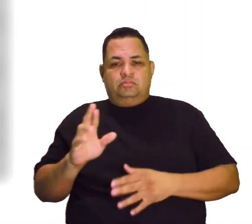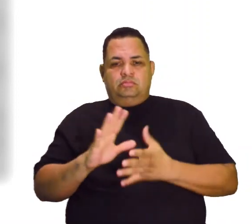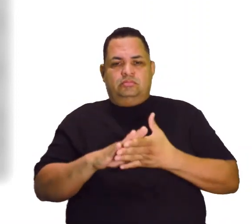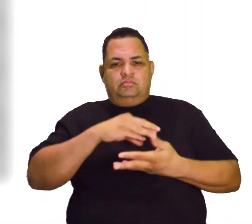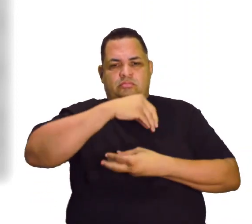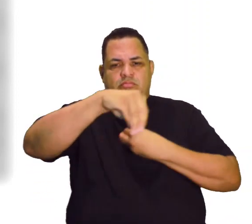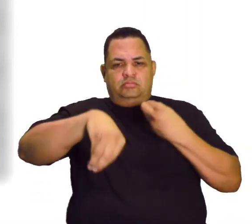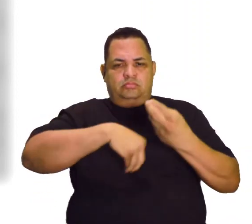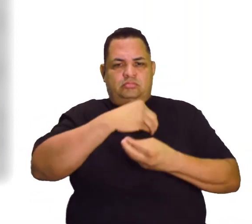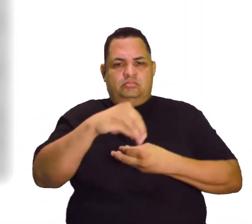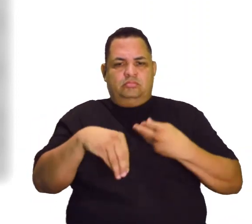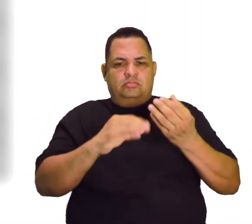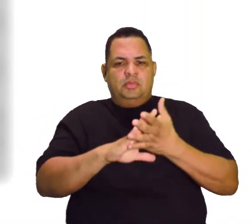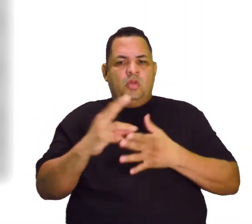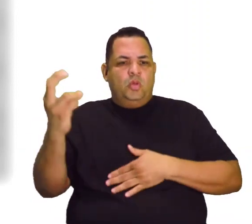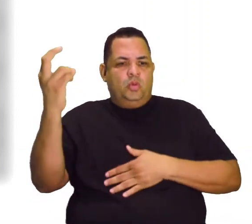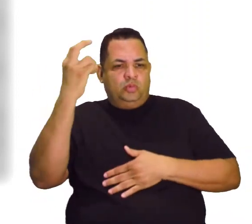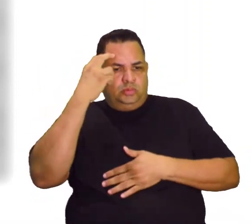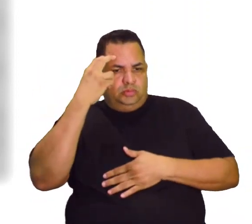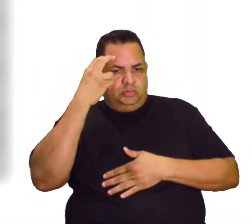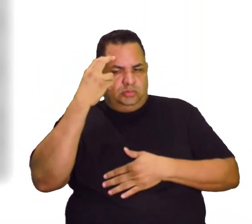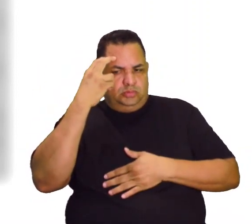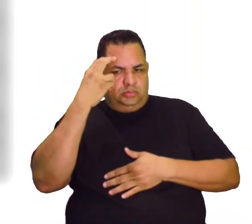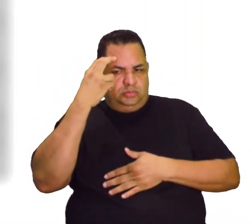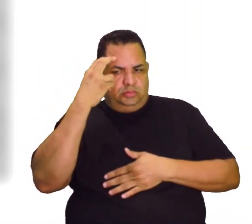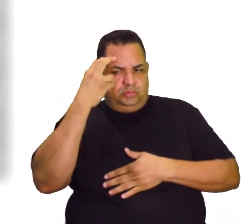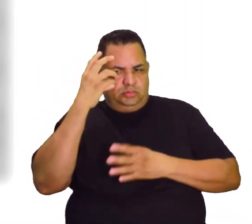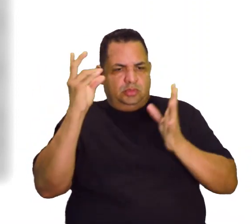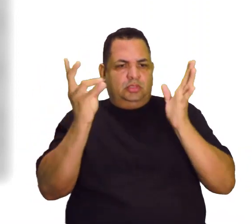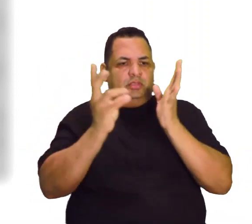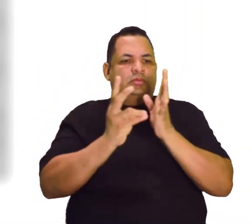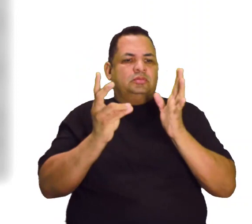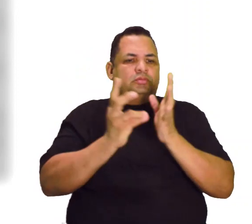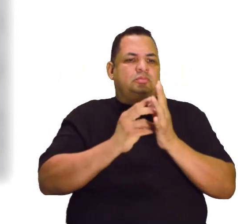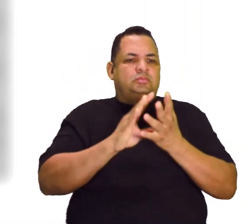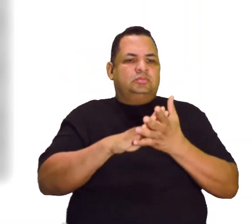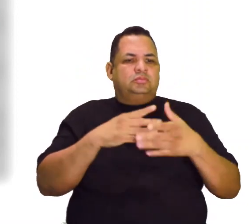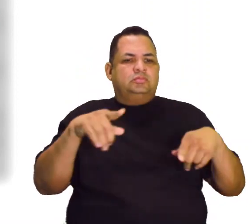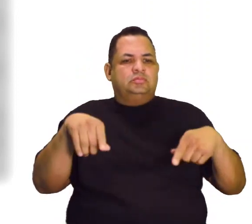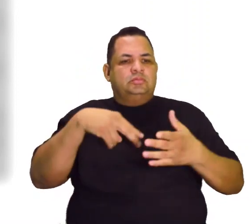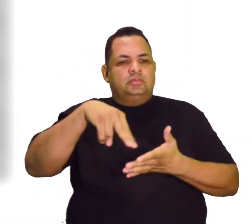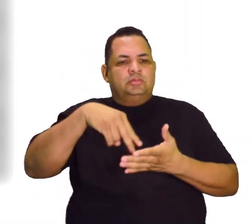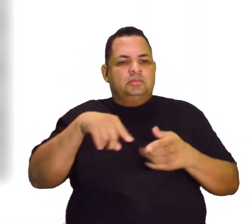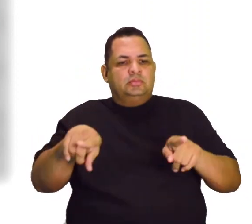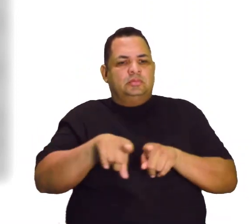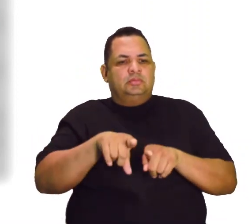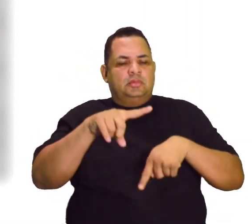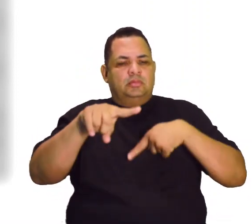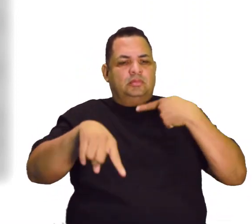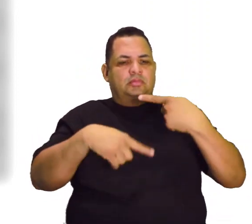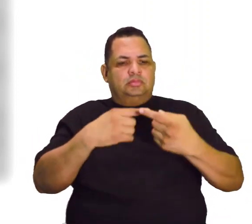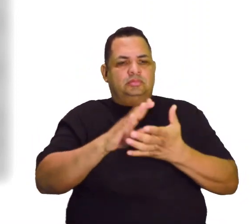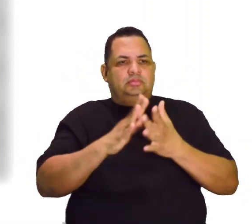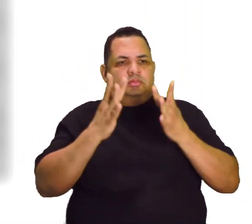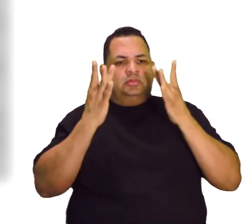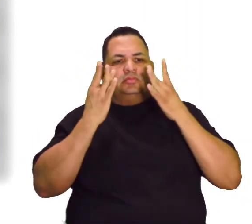indígena com a música e da dança. Depois houve o início do teatro realista,